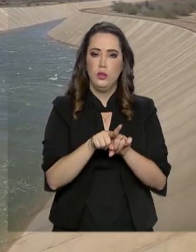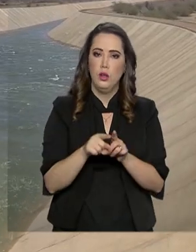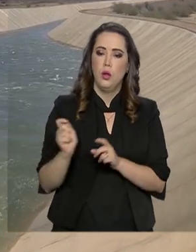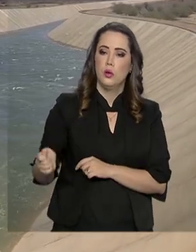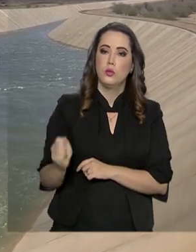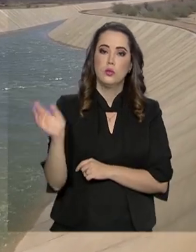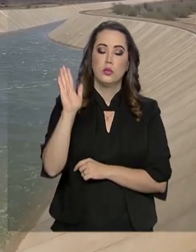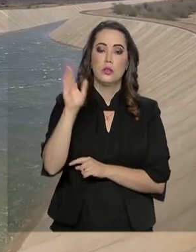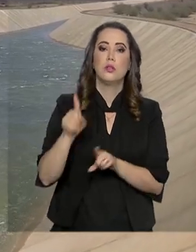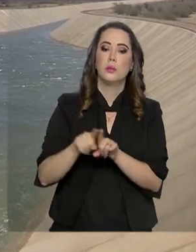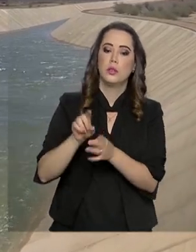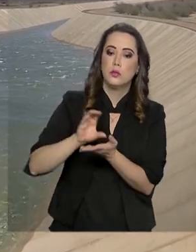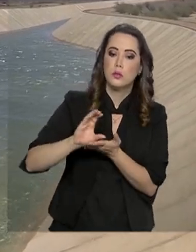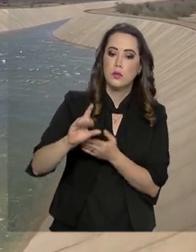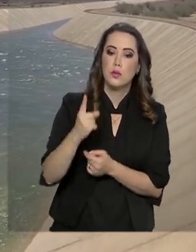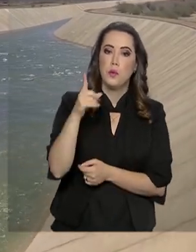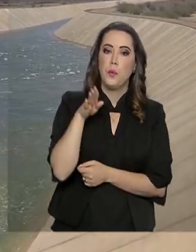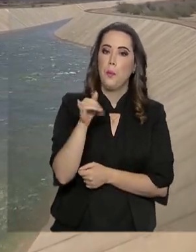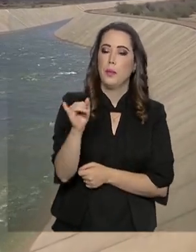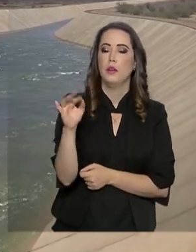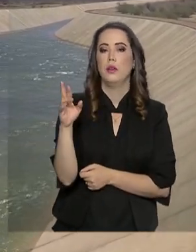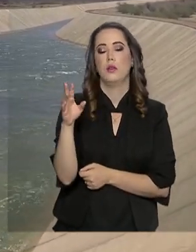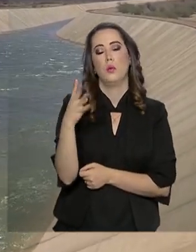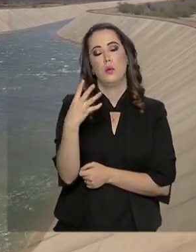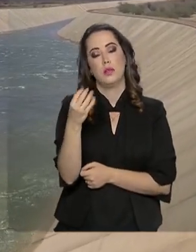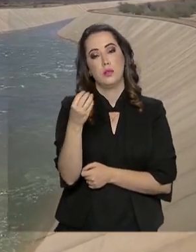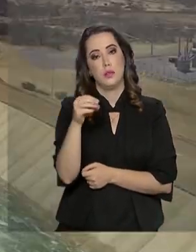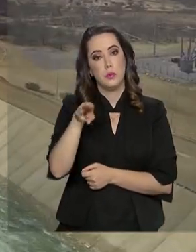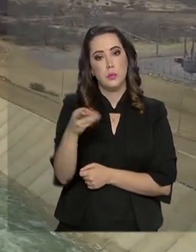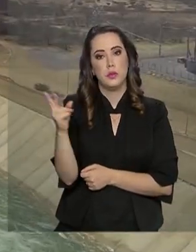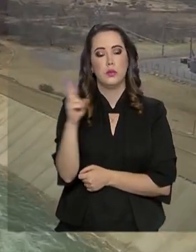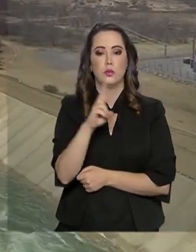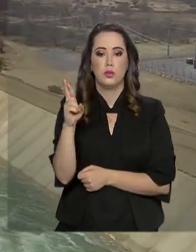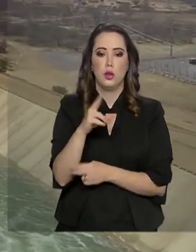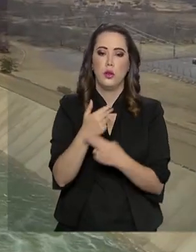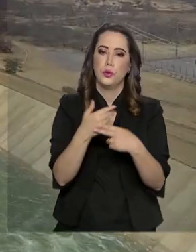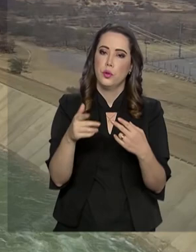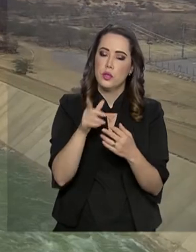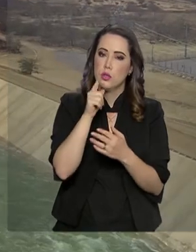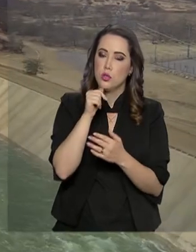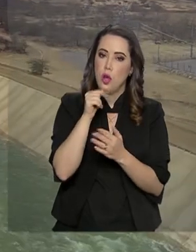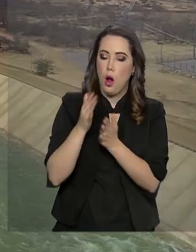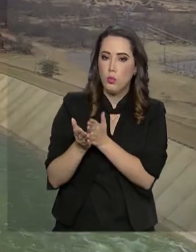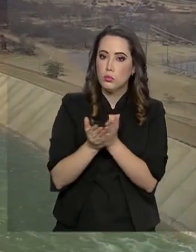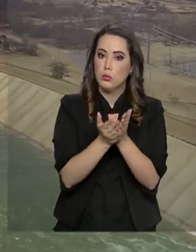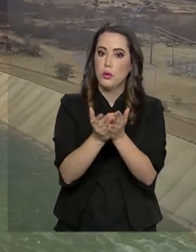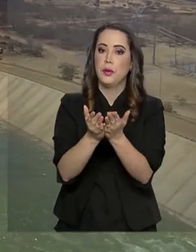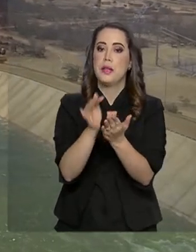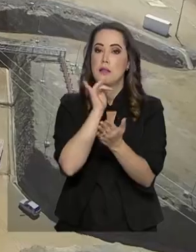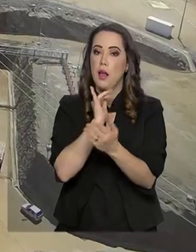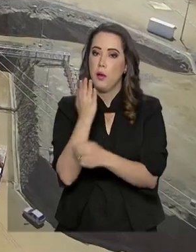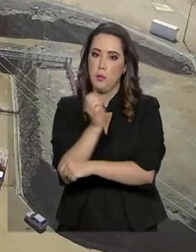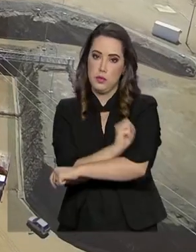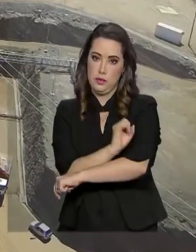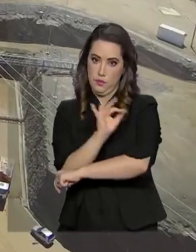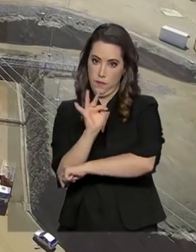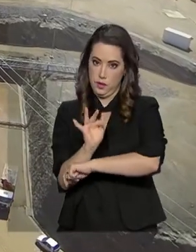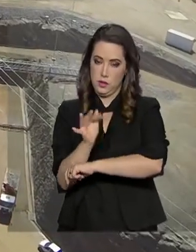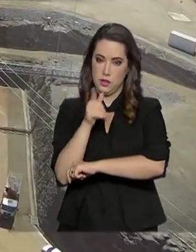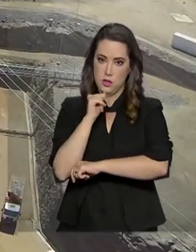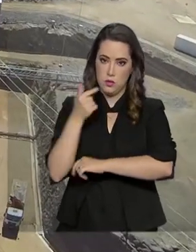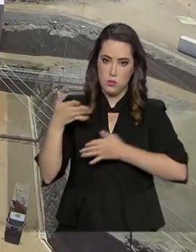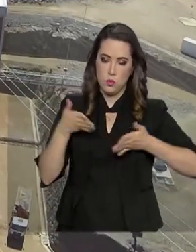R 1,4 bilhão em projetos hídricos, como o de integração do Rio São Francisco, que garante o